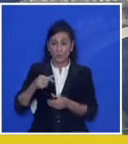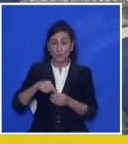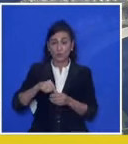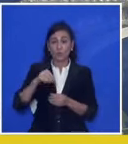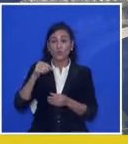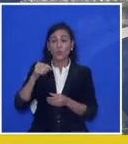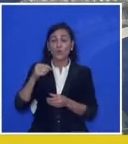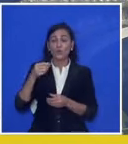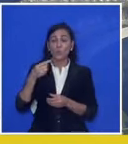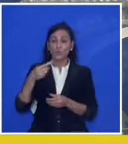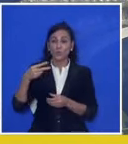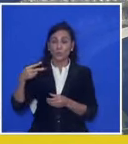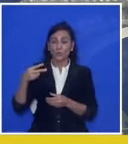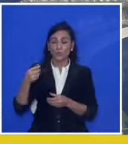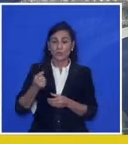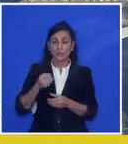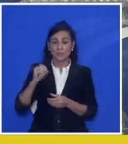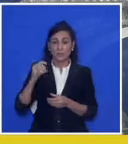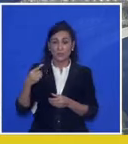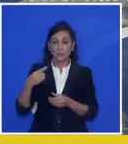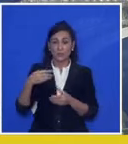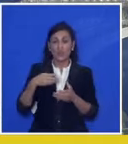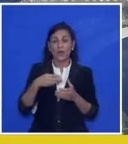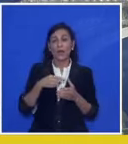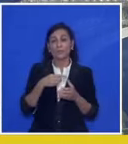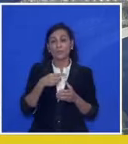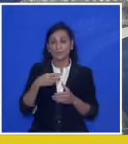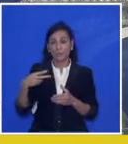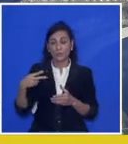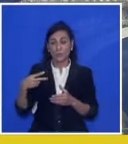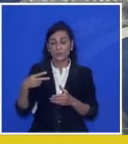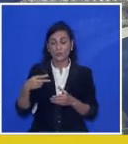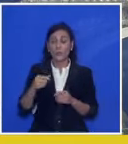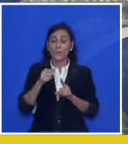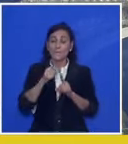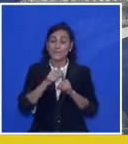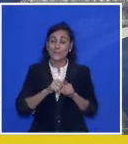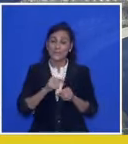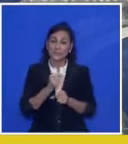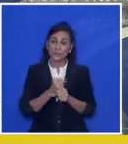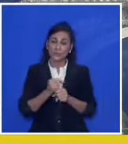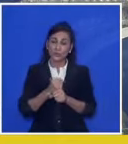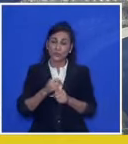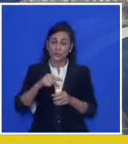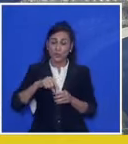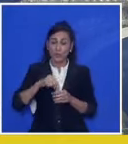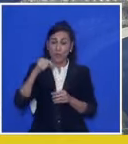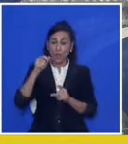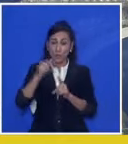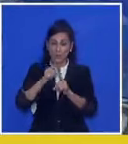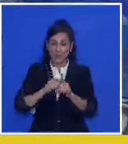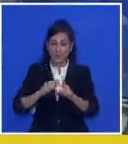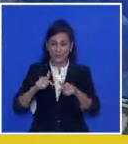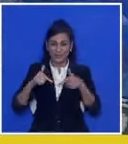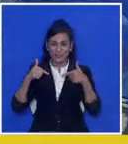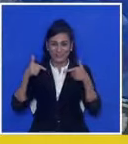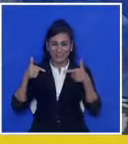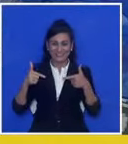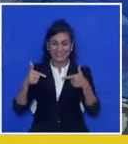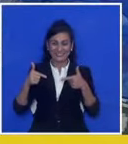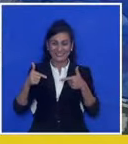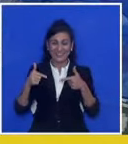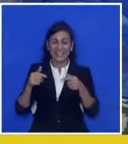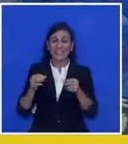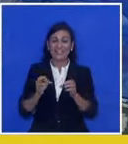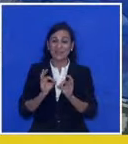com 12 bolas numeradas de 01 a 12, referentes aos meses do ano. Deste globo vamos conhecer a dezena referente ao mês da sorte,